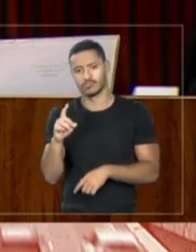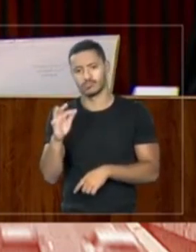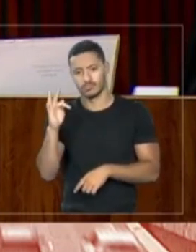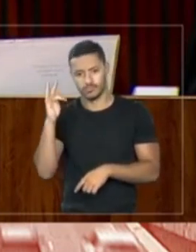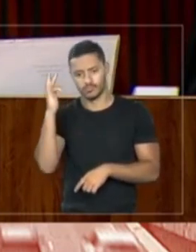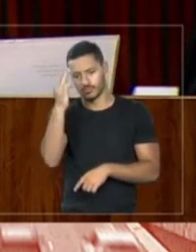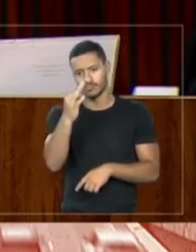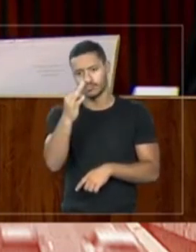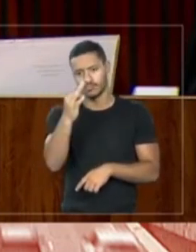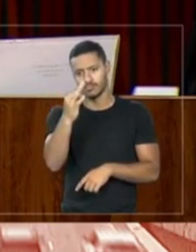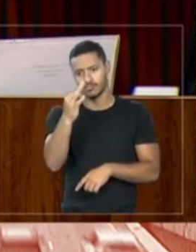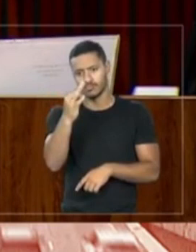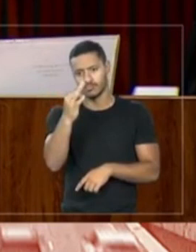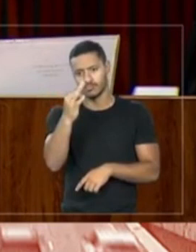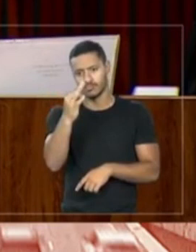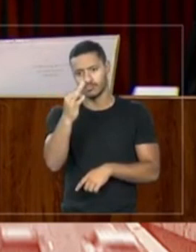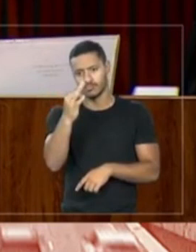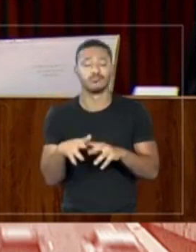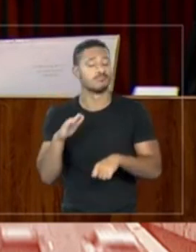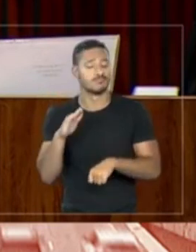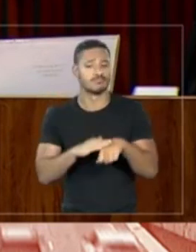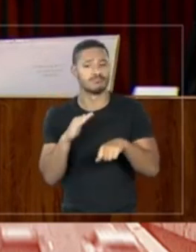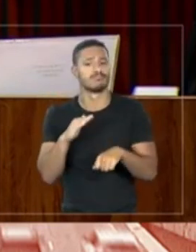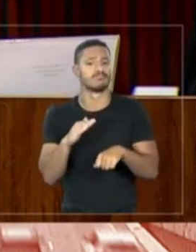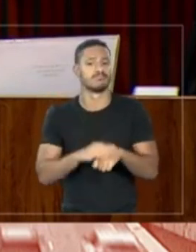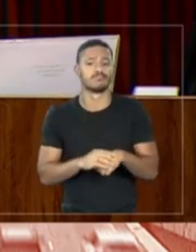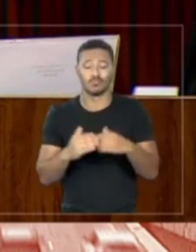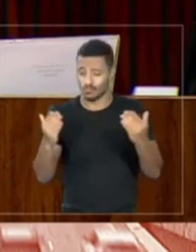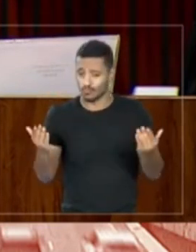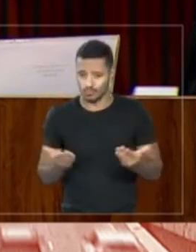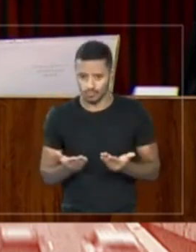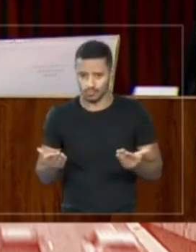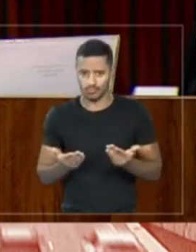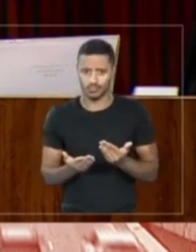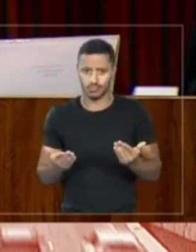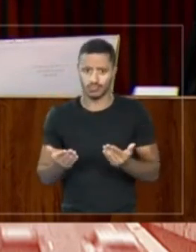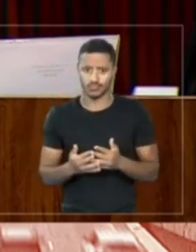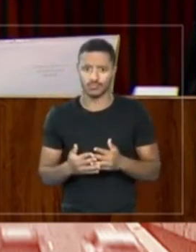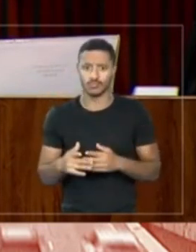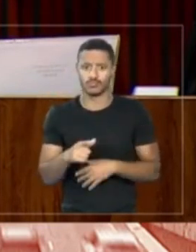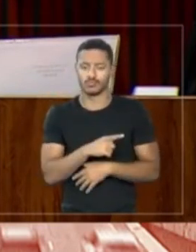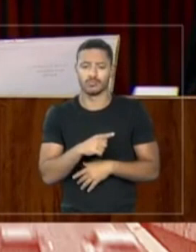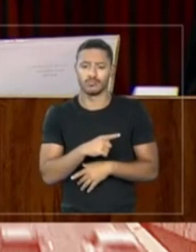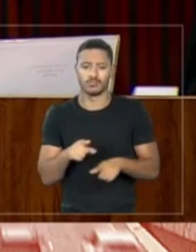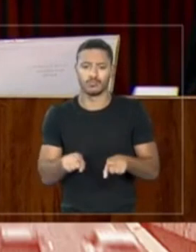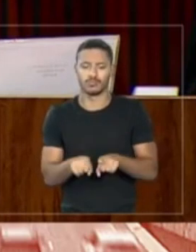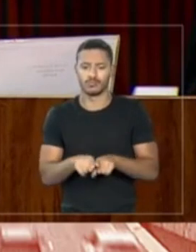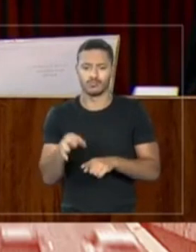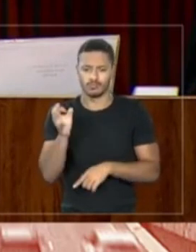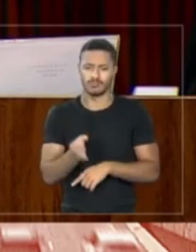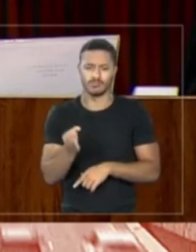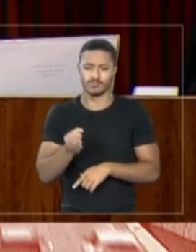comunicar ao ministro da Defesa, esse general que parece que virou um golpistazinho, esse Paulo Sérgio Nogueira de Oliveira,